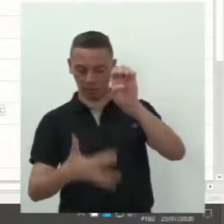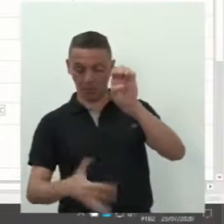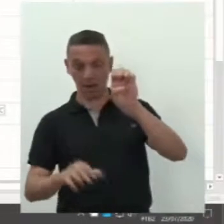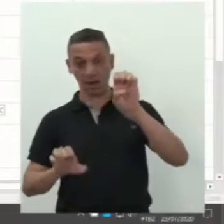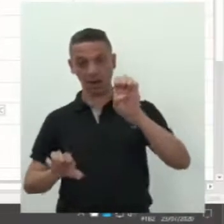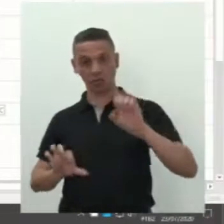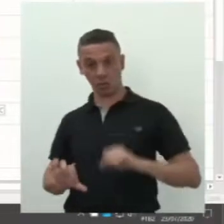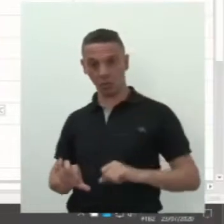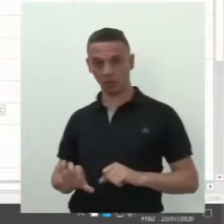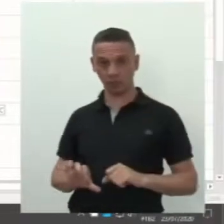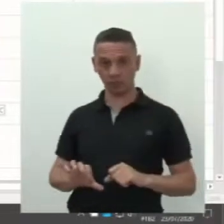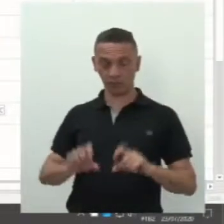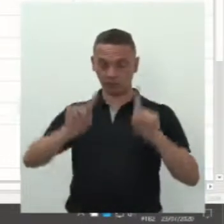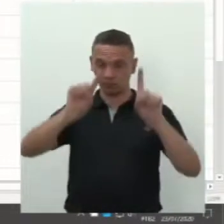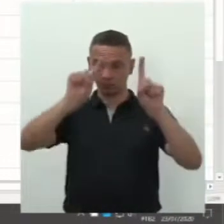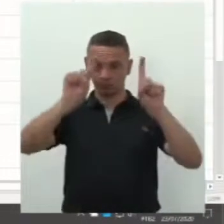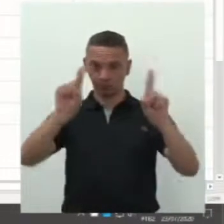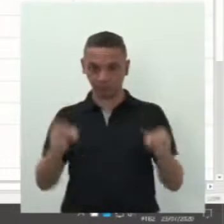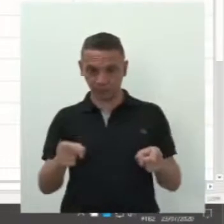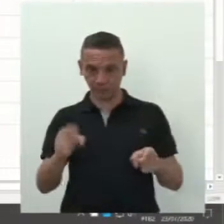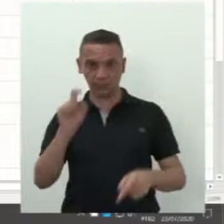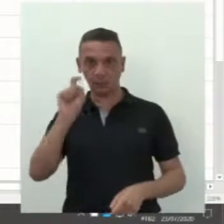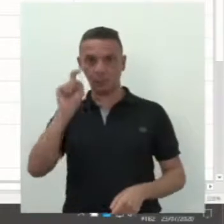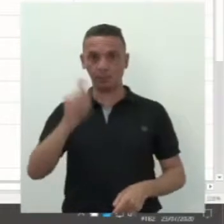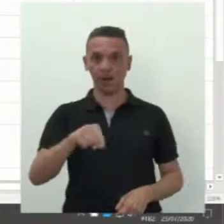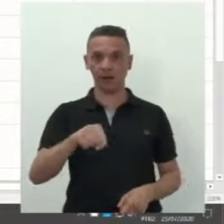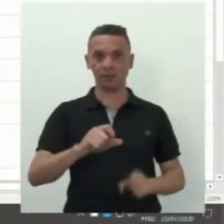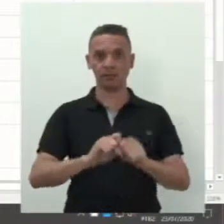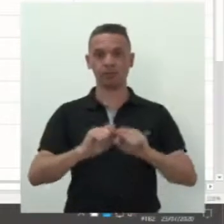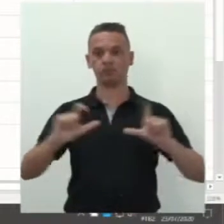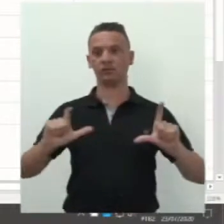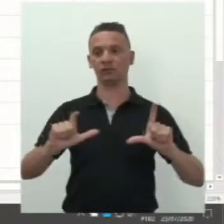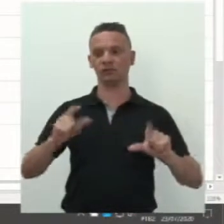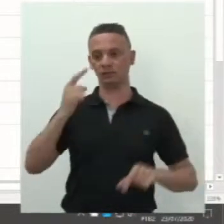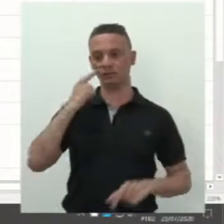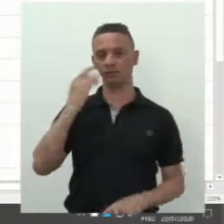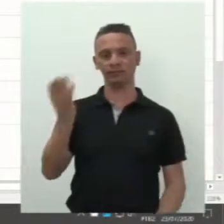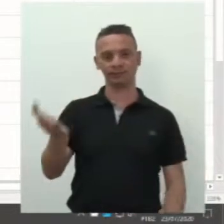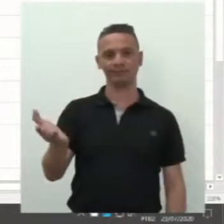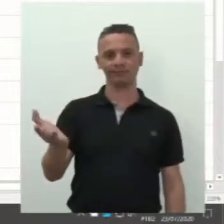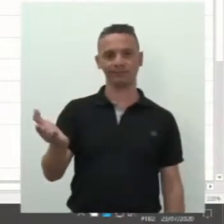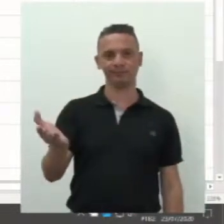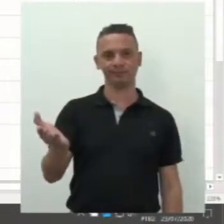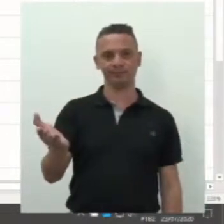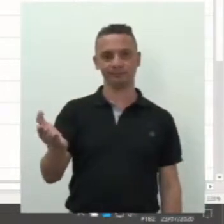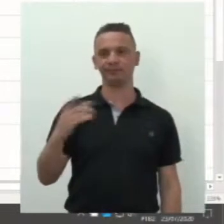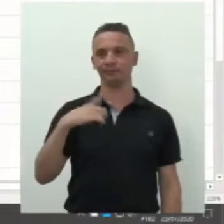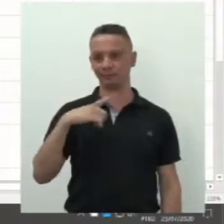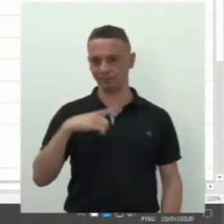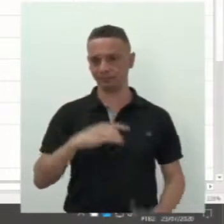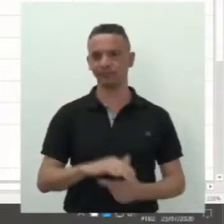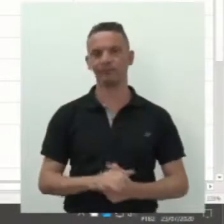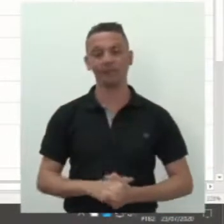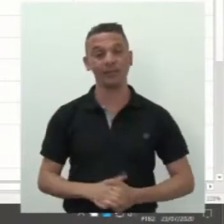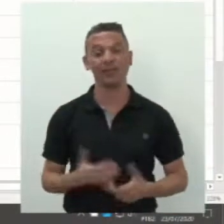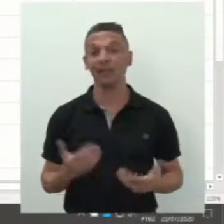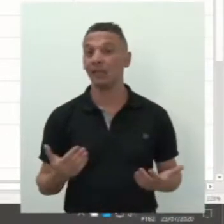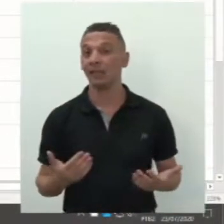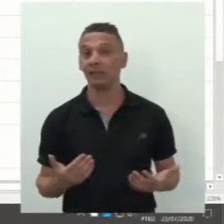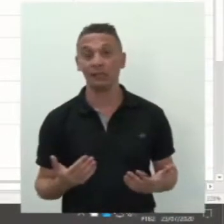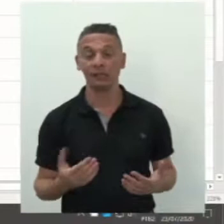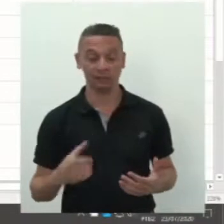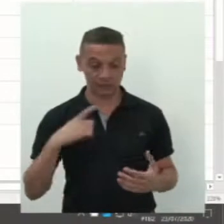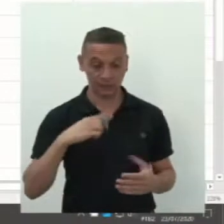9. Fecho o parênteses e dou o Enter. Ele joga a soma de todos esses valores aqui para mim. Putz, mas eu tenho mais